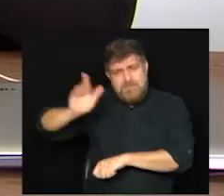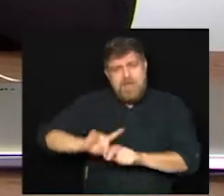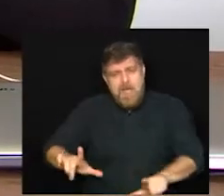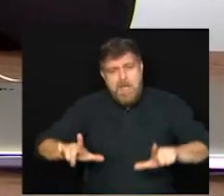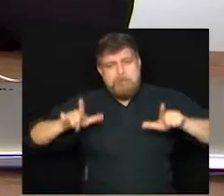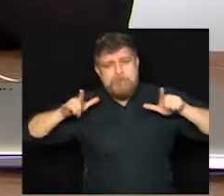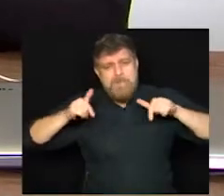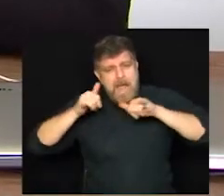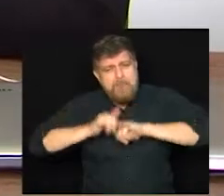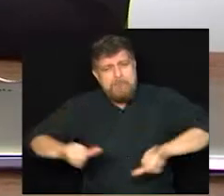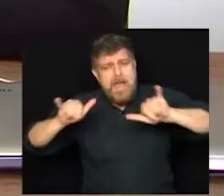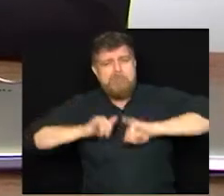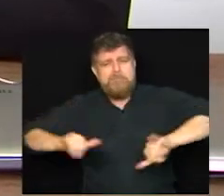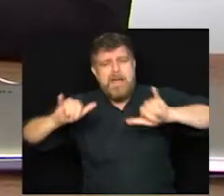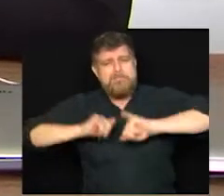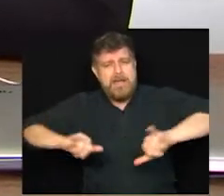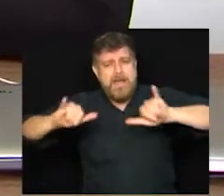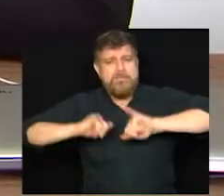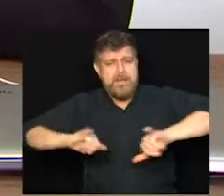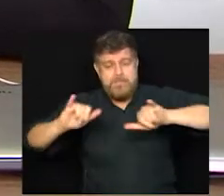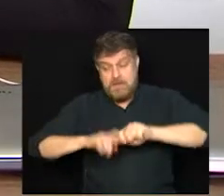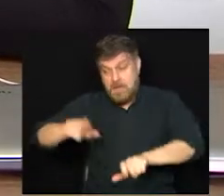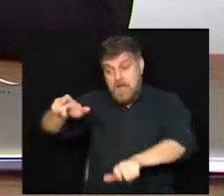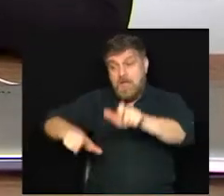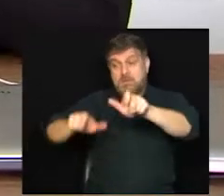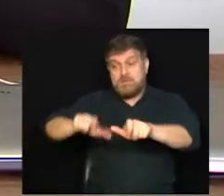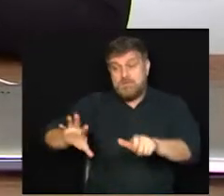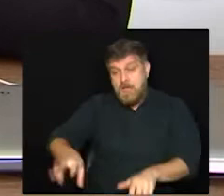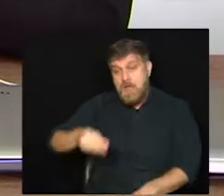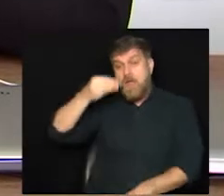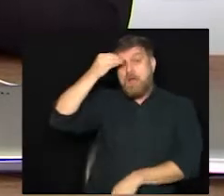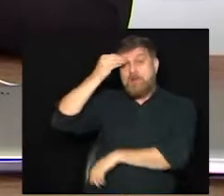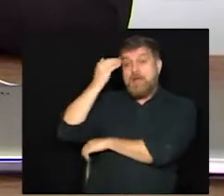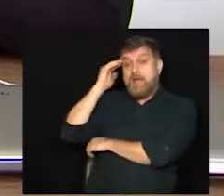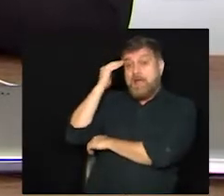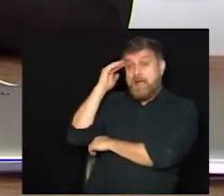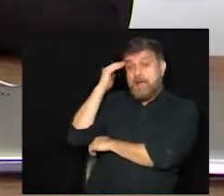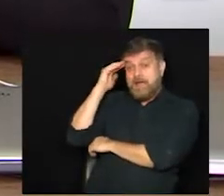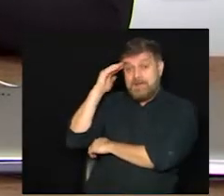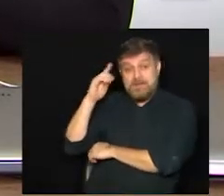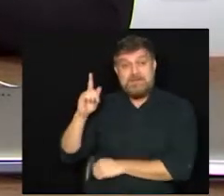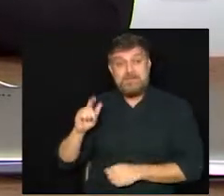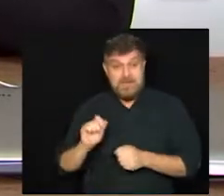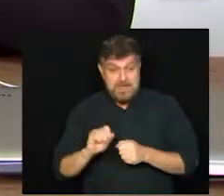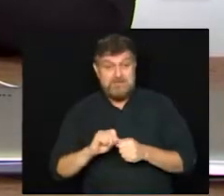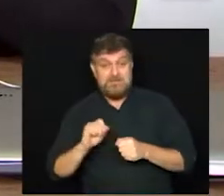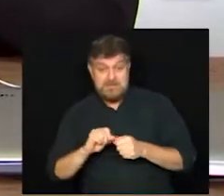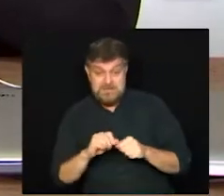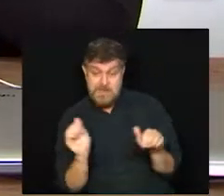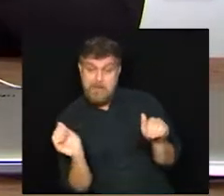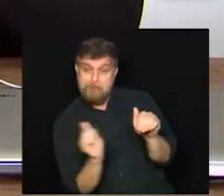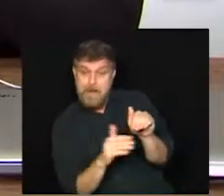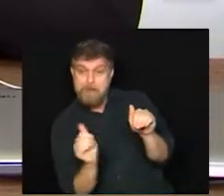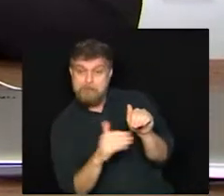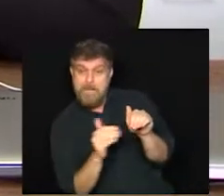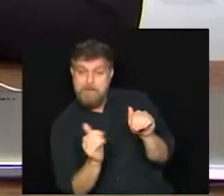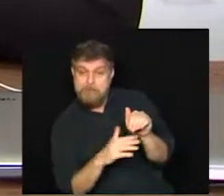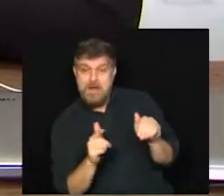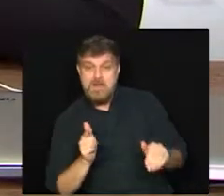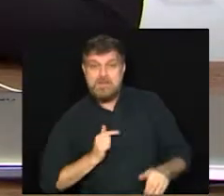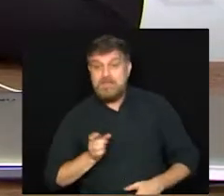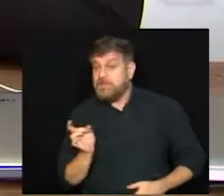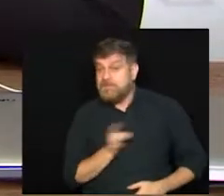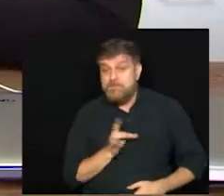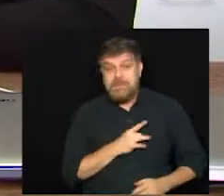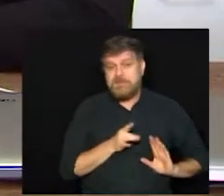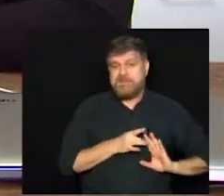como que eu vou dizer, mais divulgação para que as pessoas soubessem e não de fato a causa, e principalmente, né? Não tivessem medo